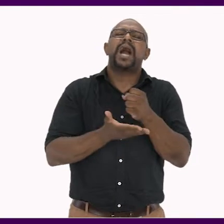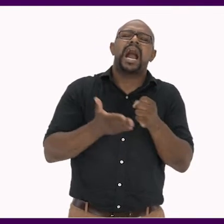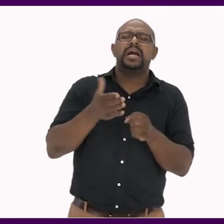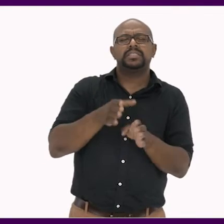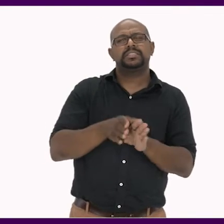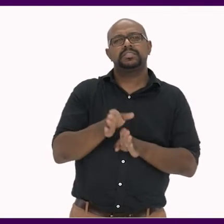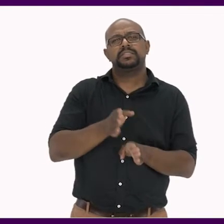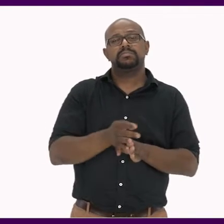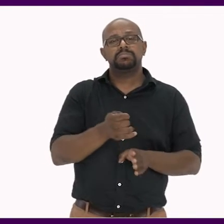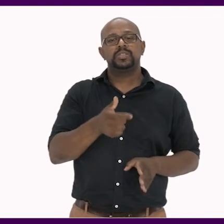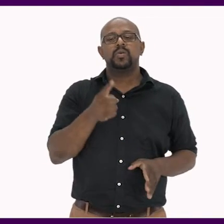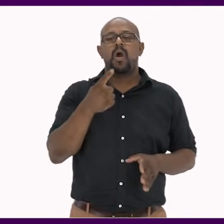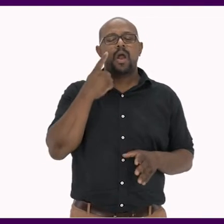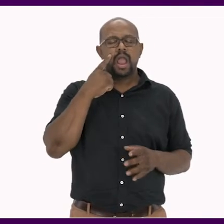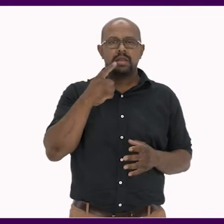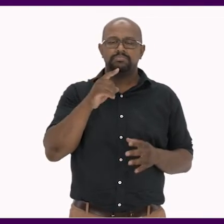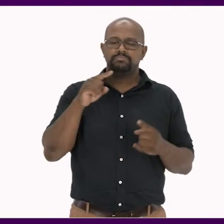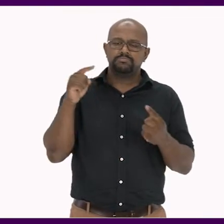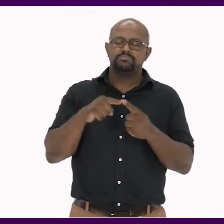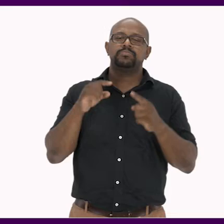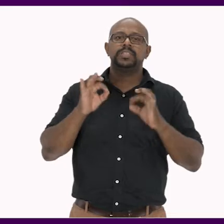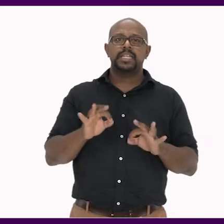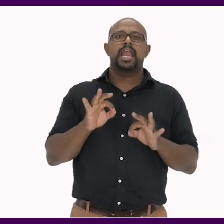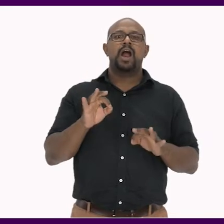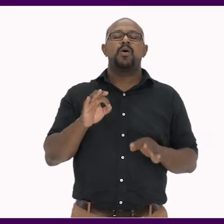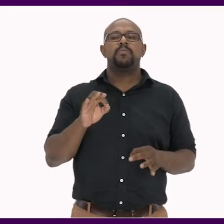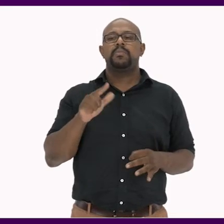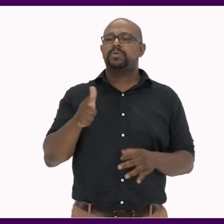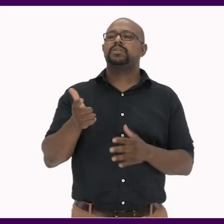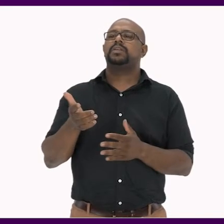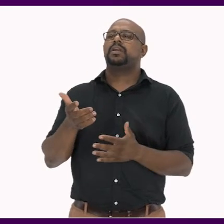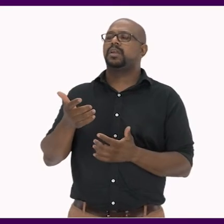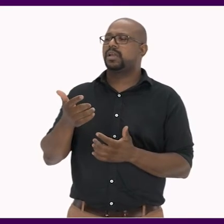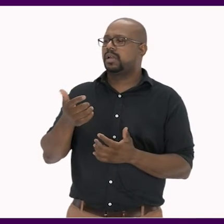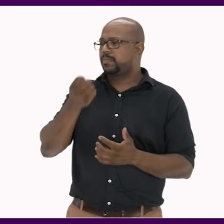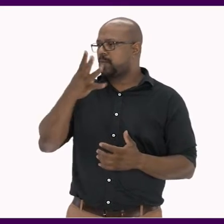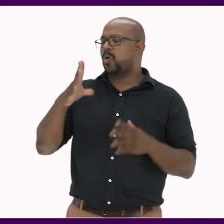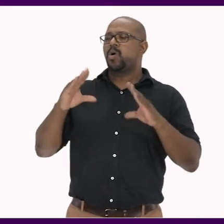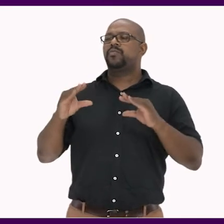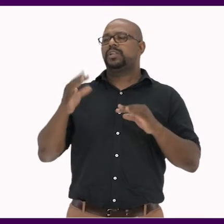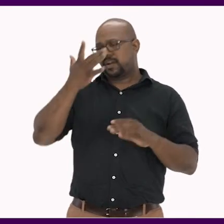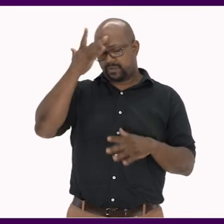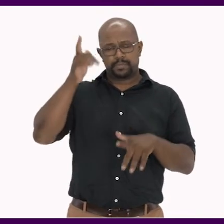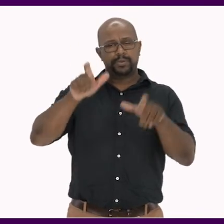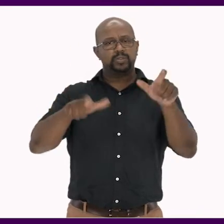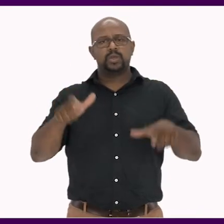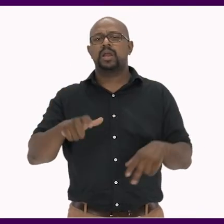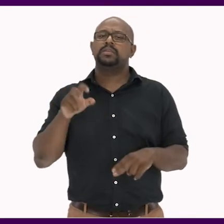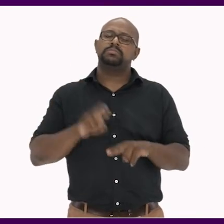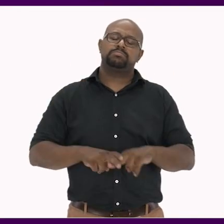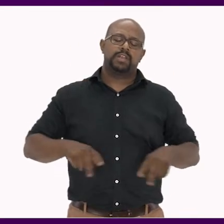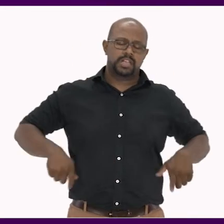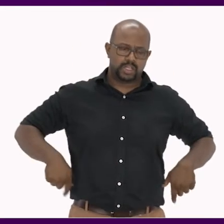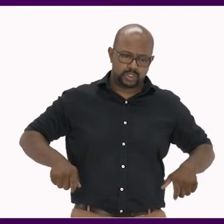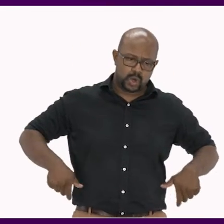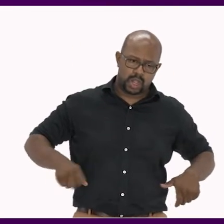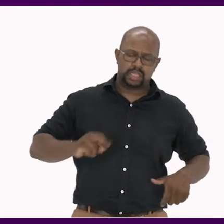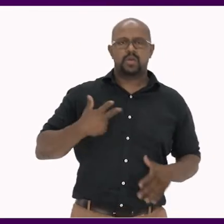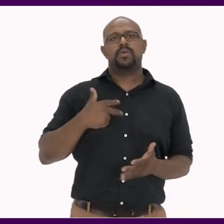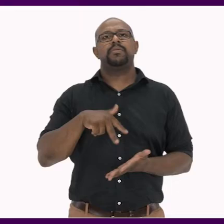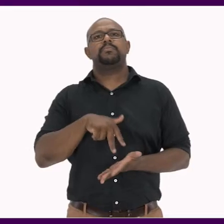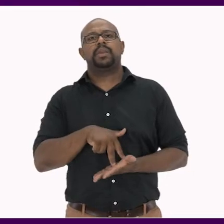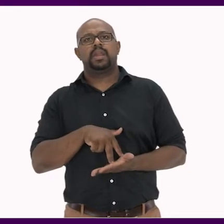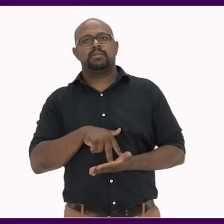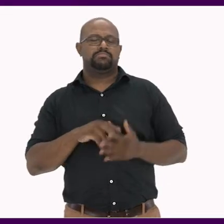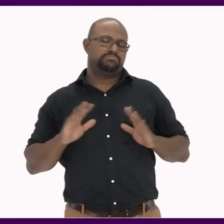é a altura ideal para poder atender ao público na cadeira de roda e